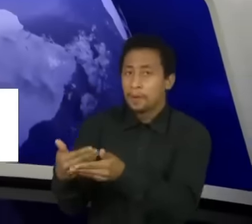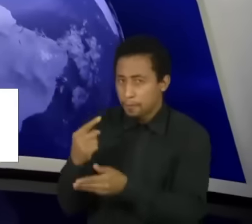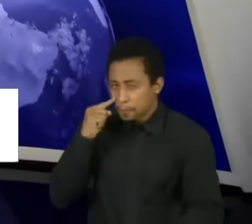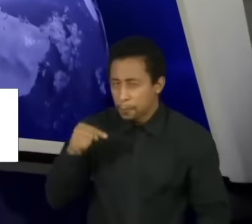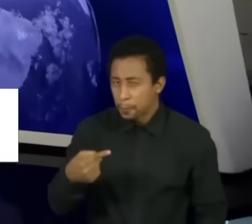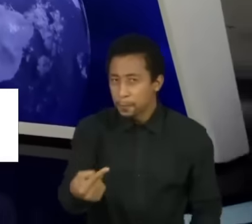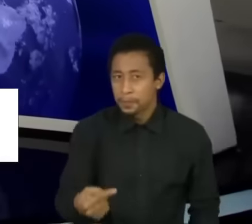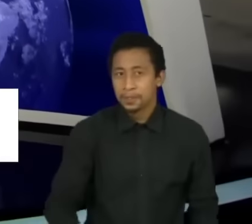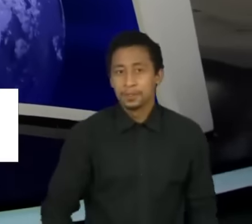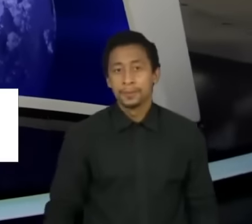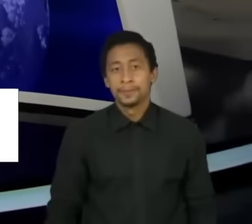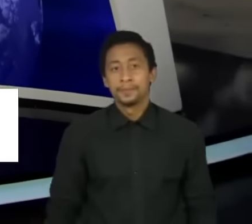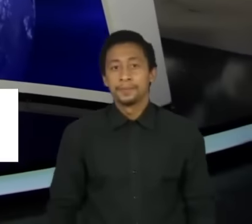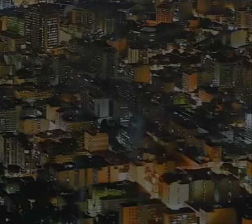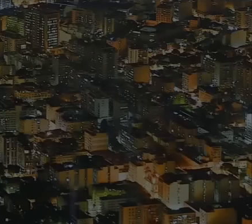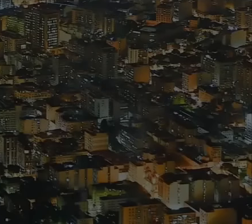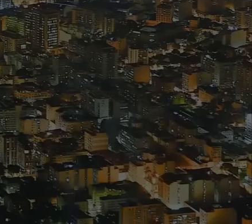já.